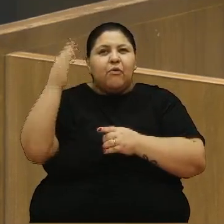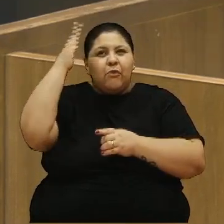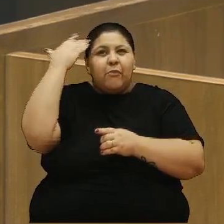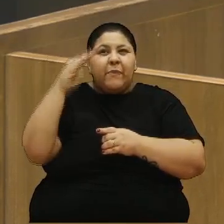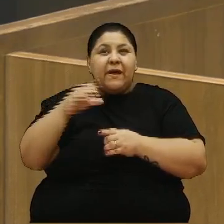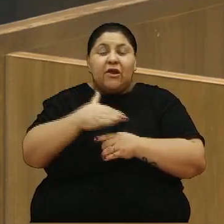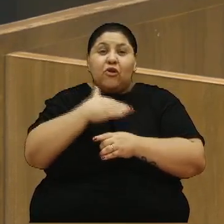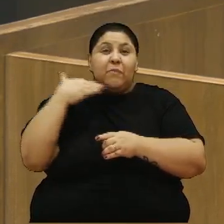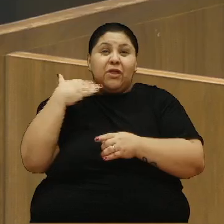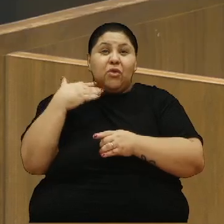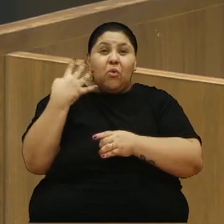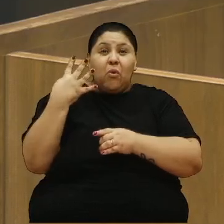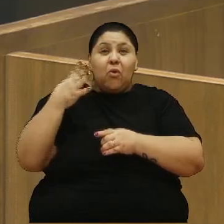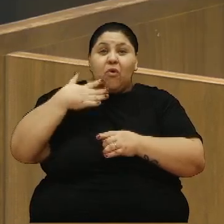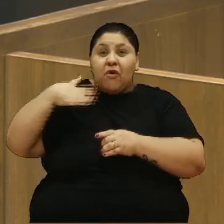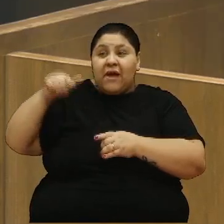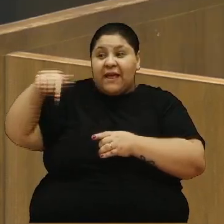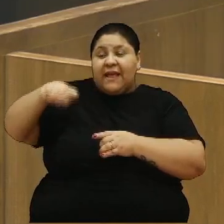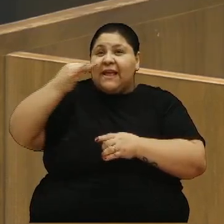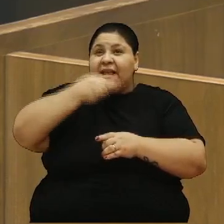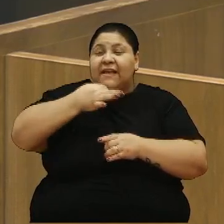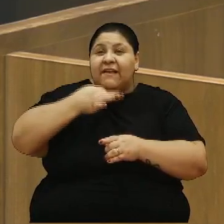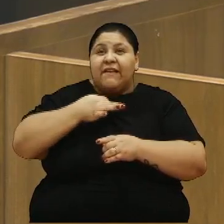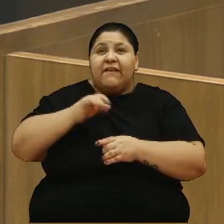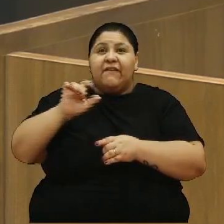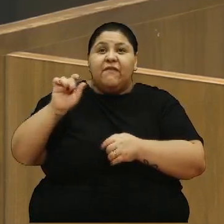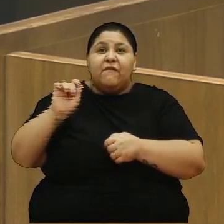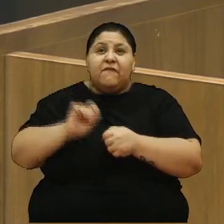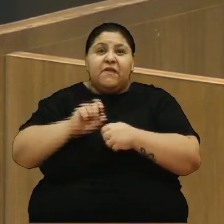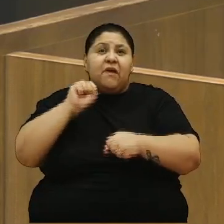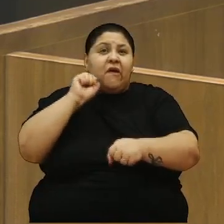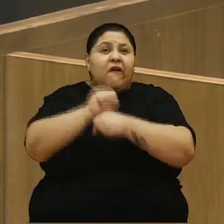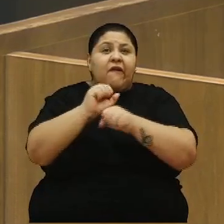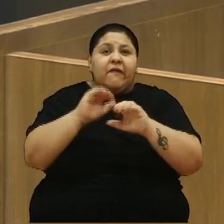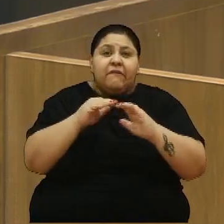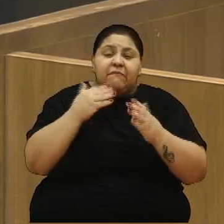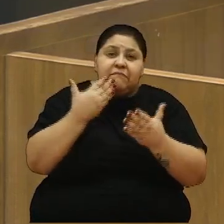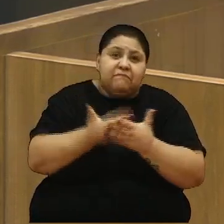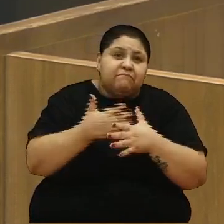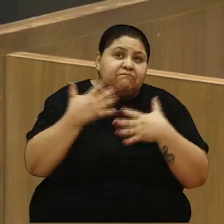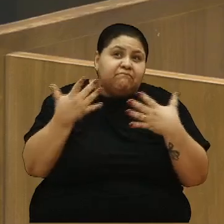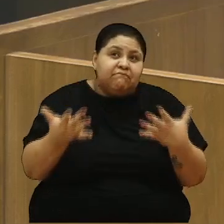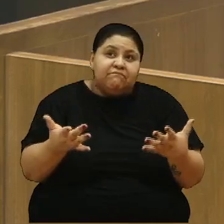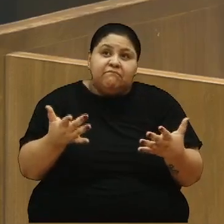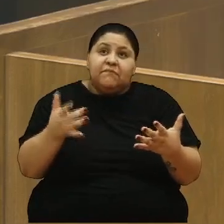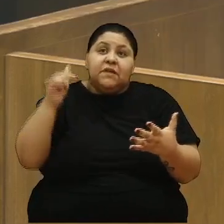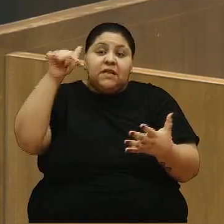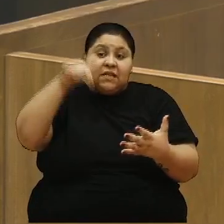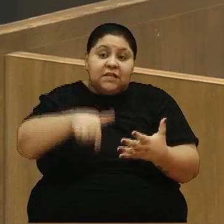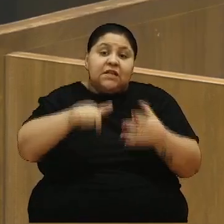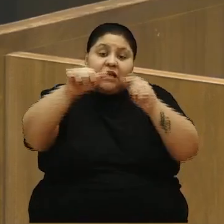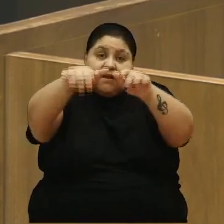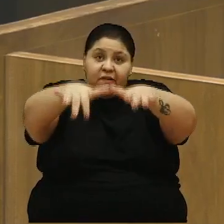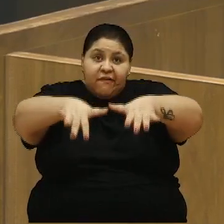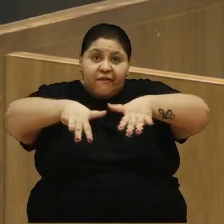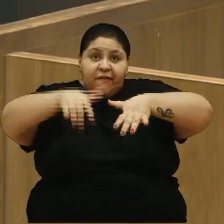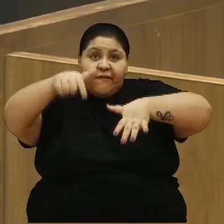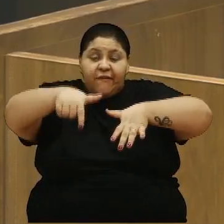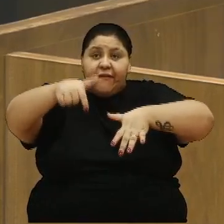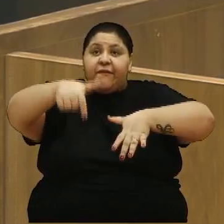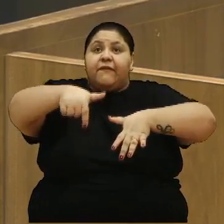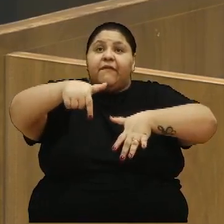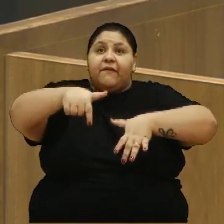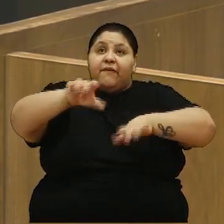aqui em Caxias fizemos um dia de paralisação nas escolas e tal, e que neste plenário aqui, esse mesmo,